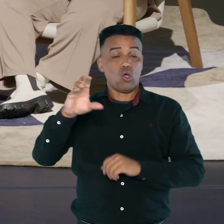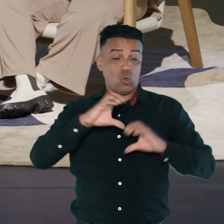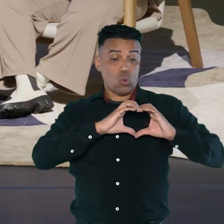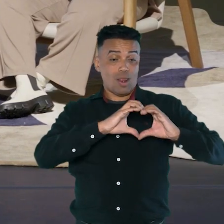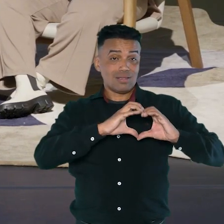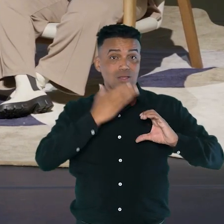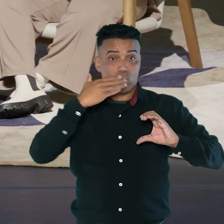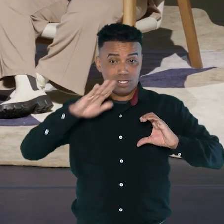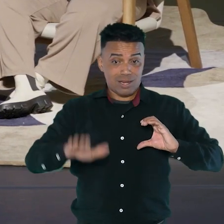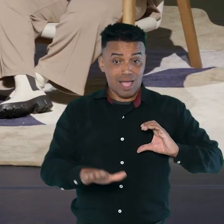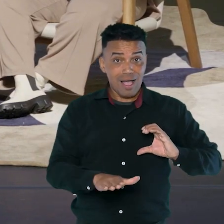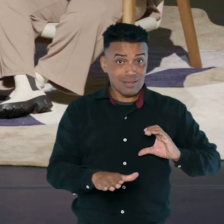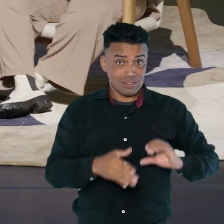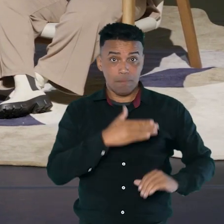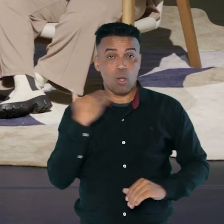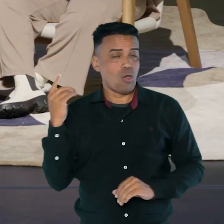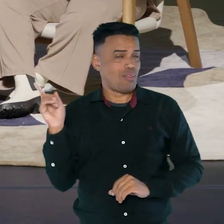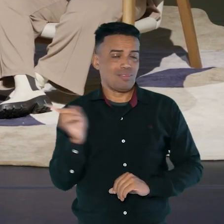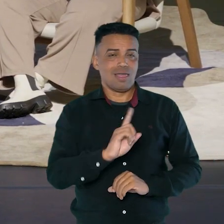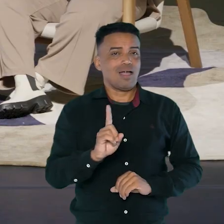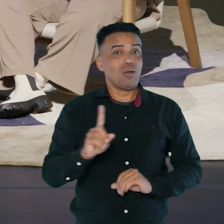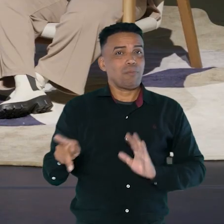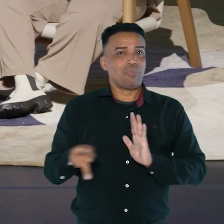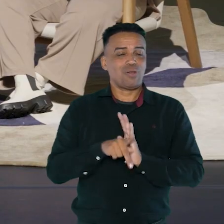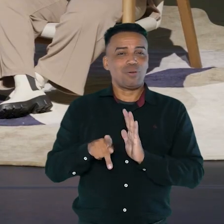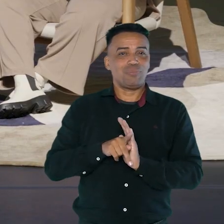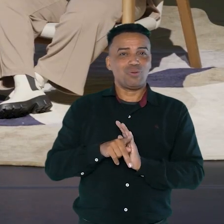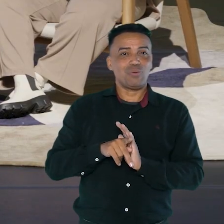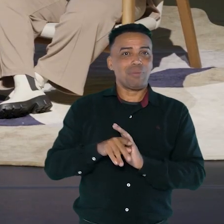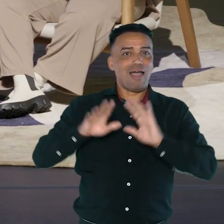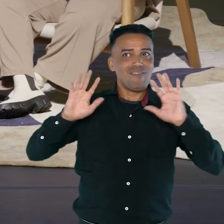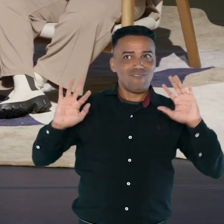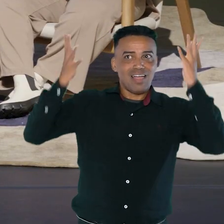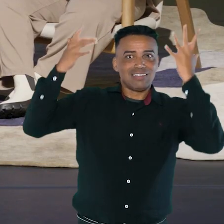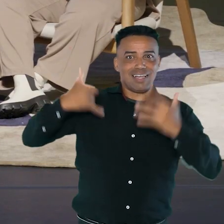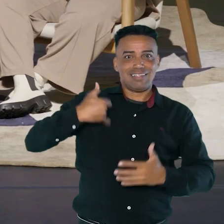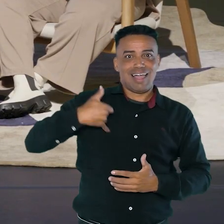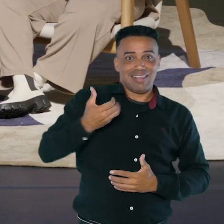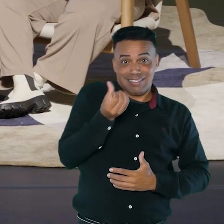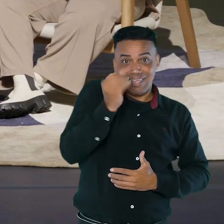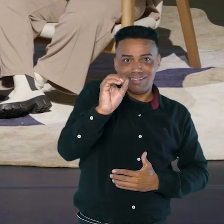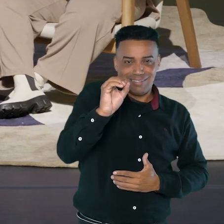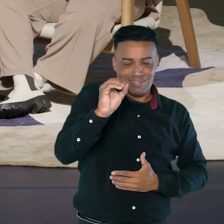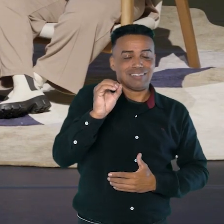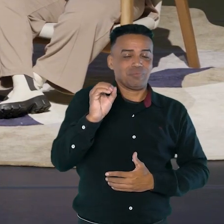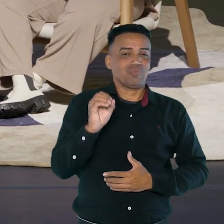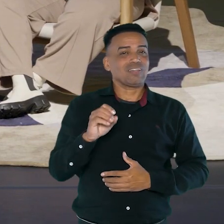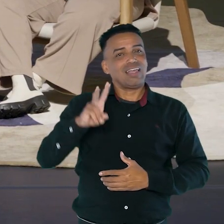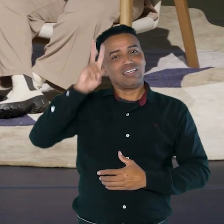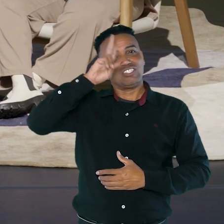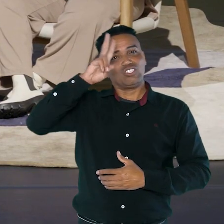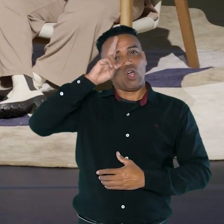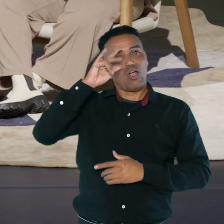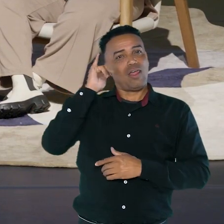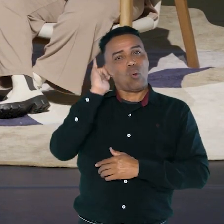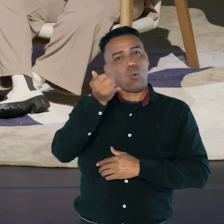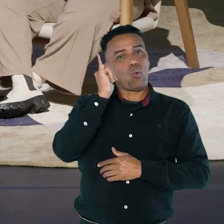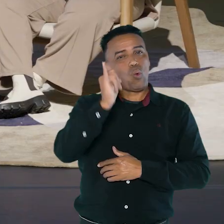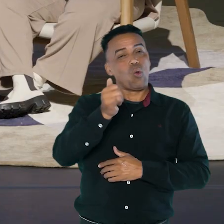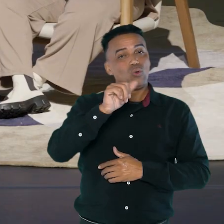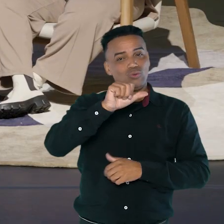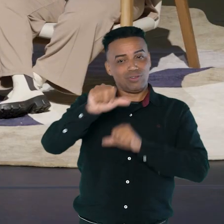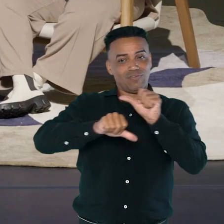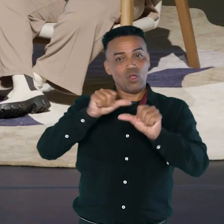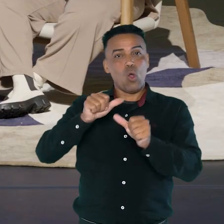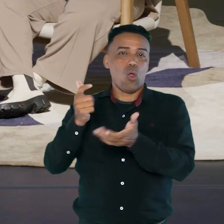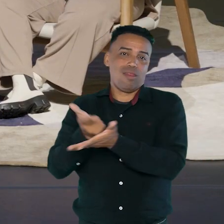Não Morre, que é para celebrar meus 60 anos, e que é um conto que virou um livro, que